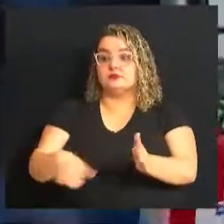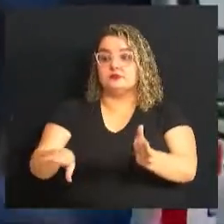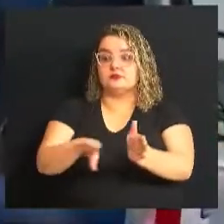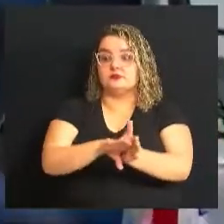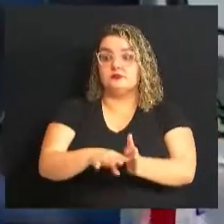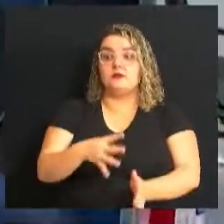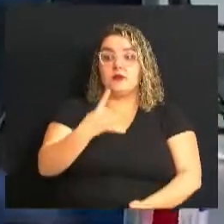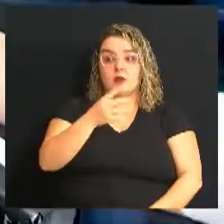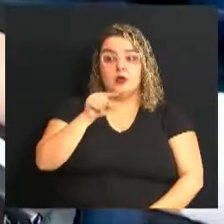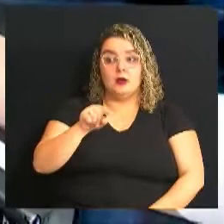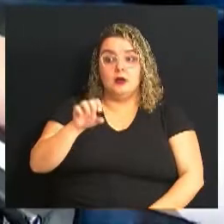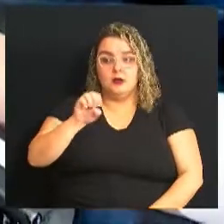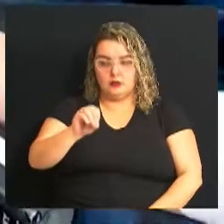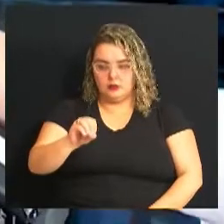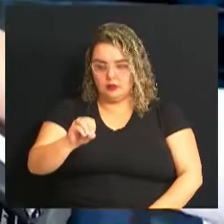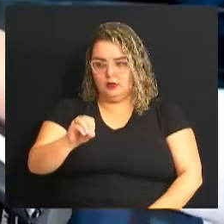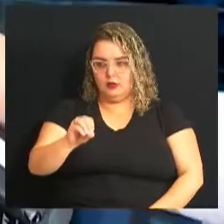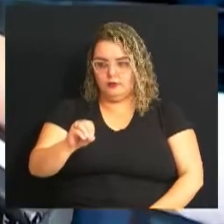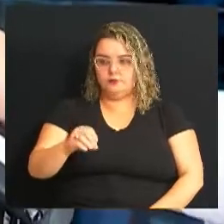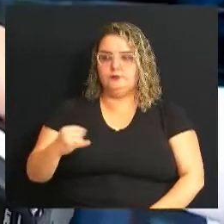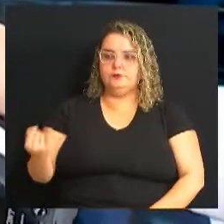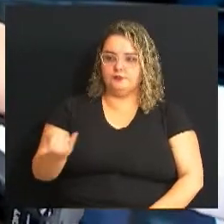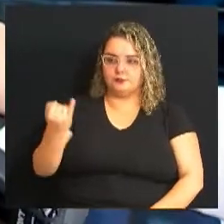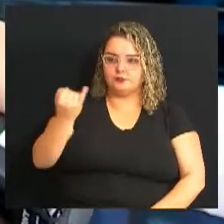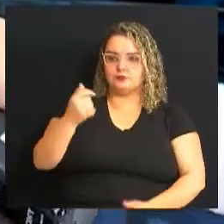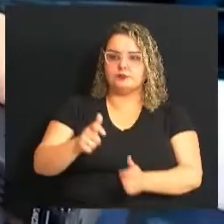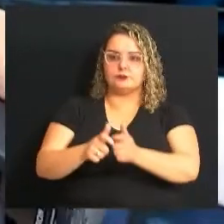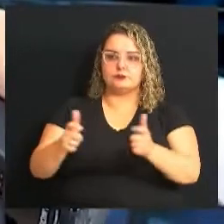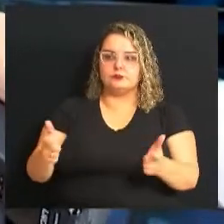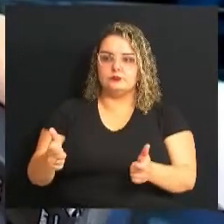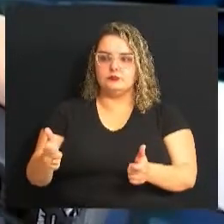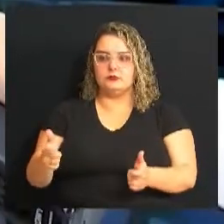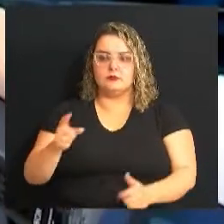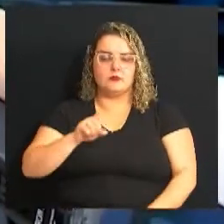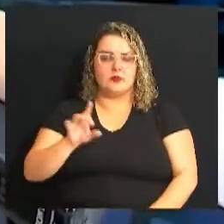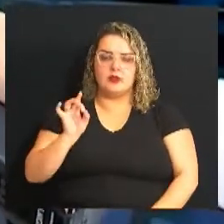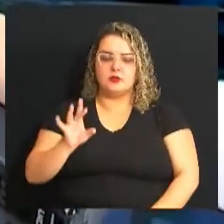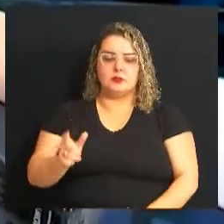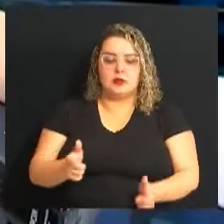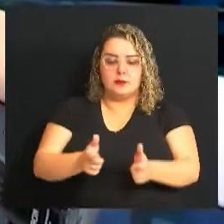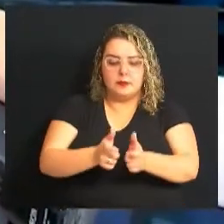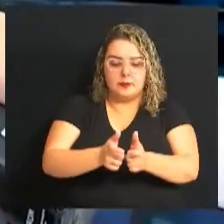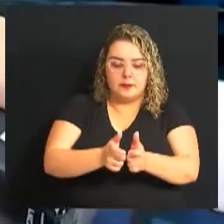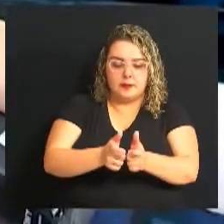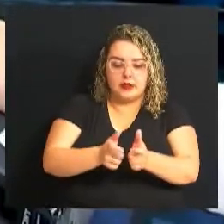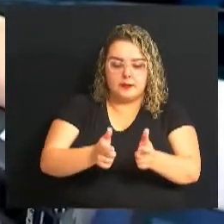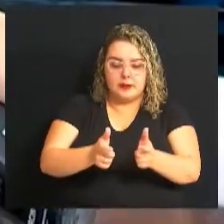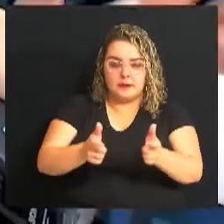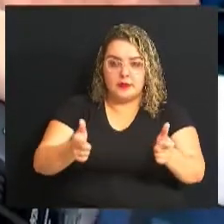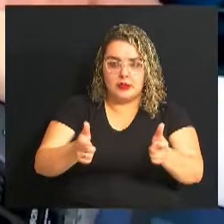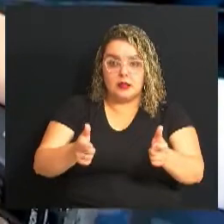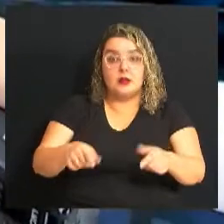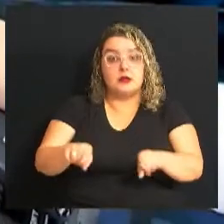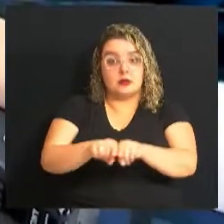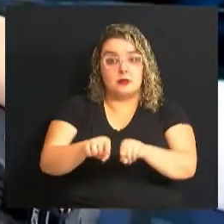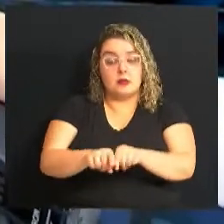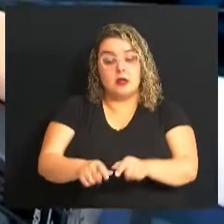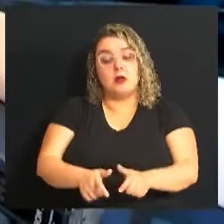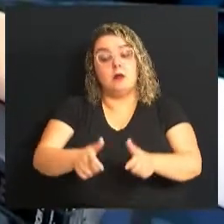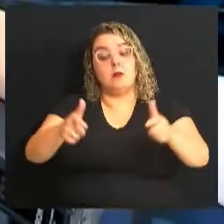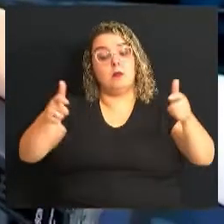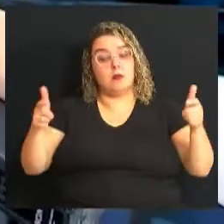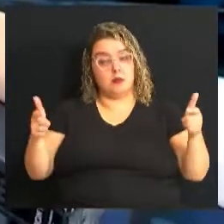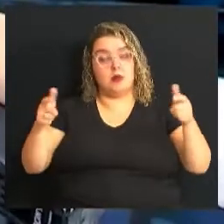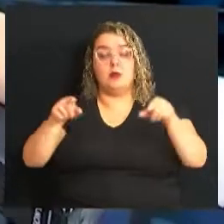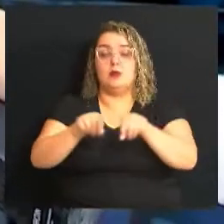Então tem uma importância enorme e não é só para micro, pequena e média. As grandes também se beneficiam, porque toda a cadeia de